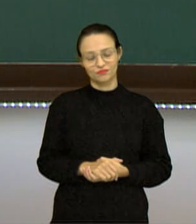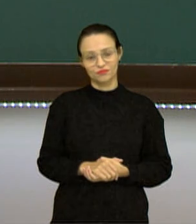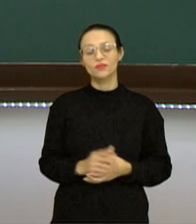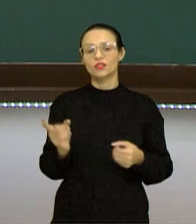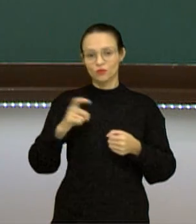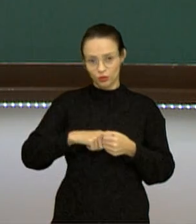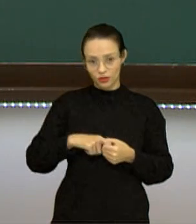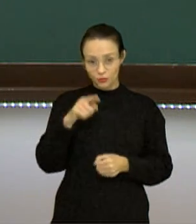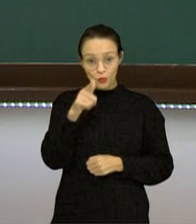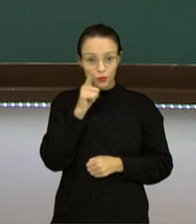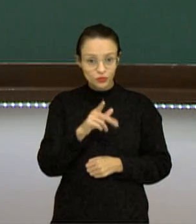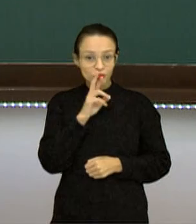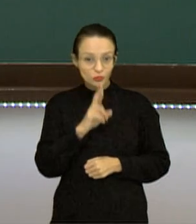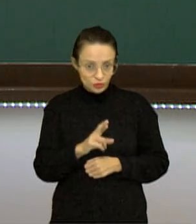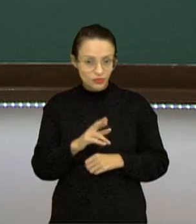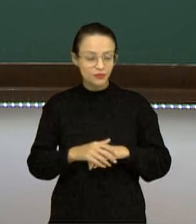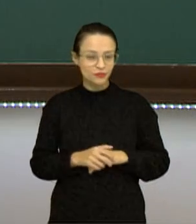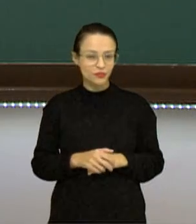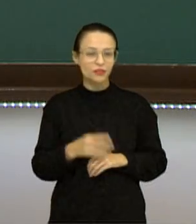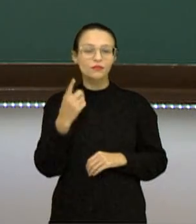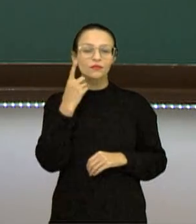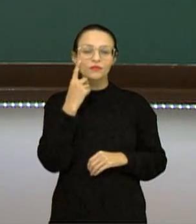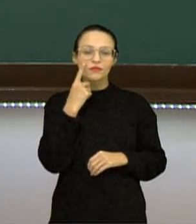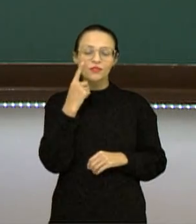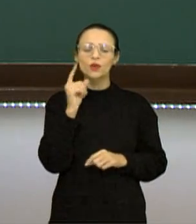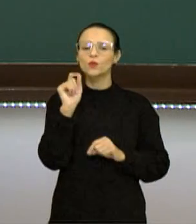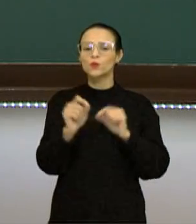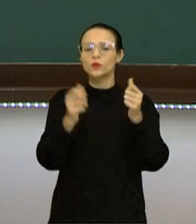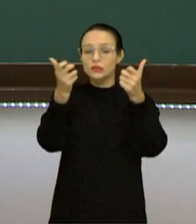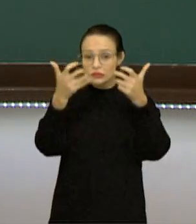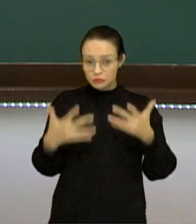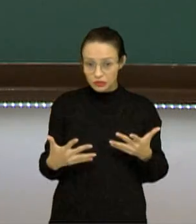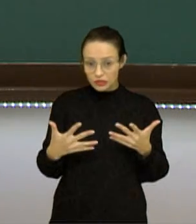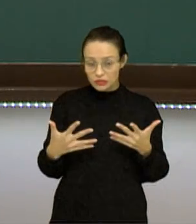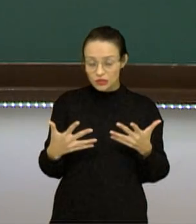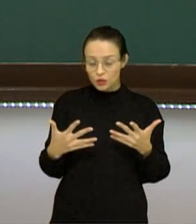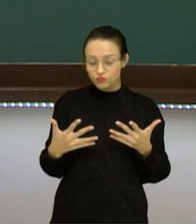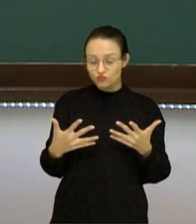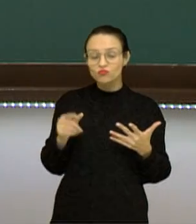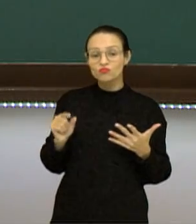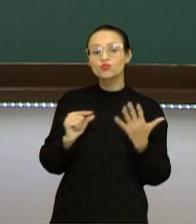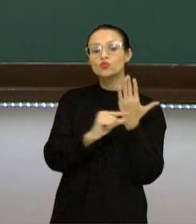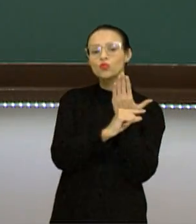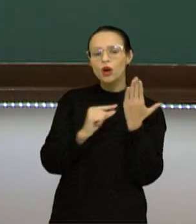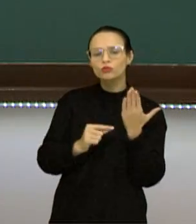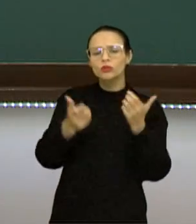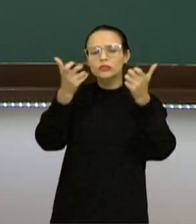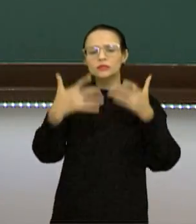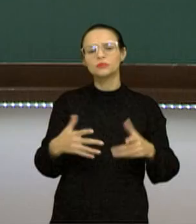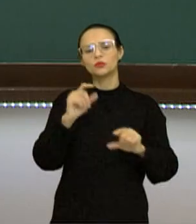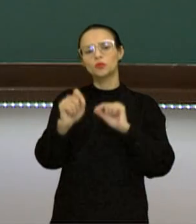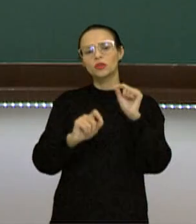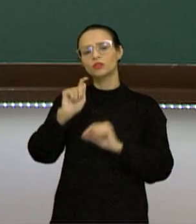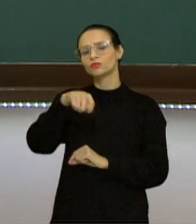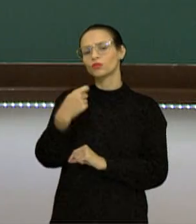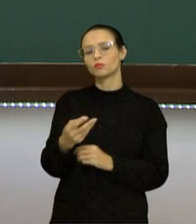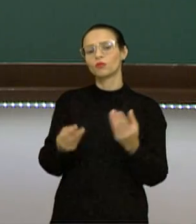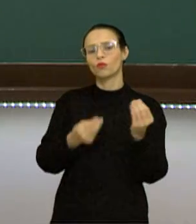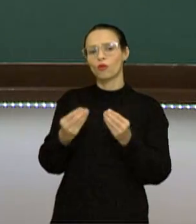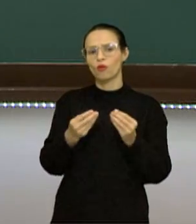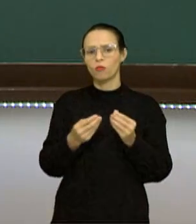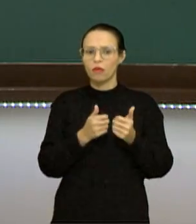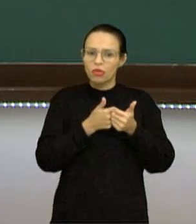Voltamos. Conseguiu responder? Conseguiu ver qual é a explicação dada pelo cronista, pelo narrador, a respeito de como